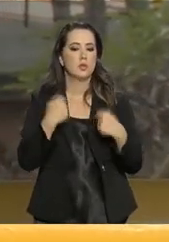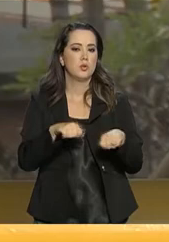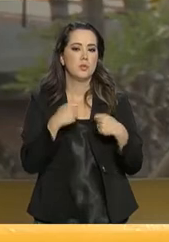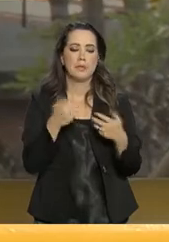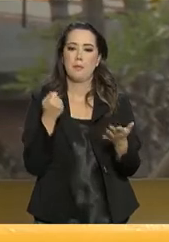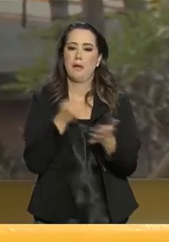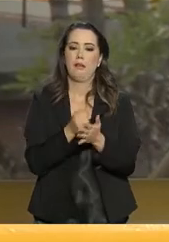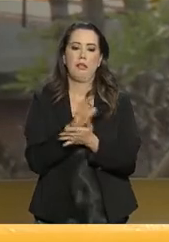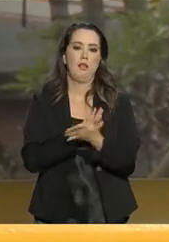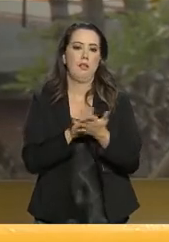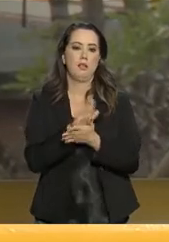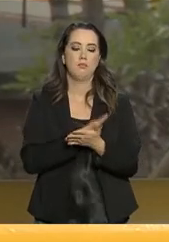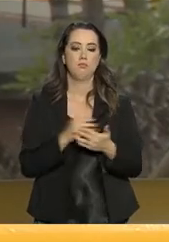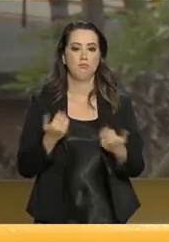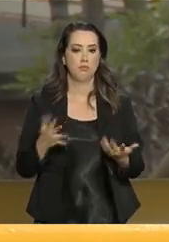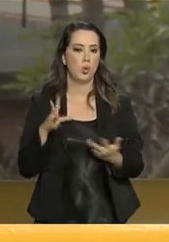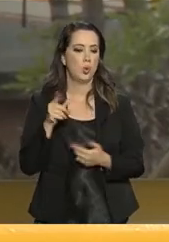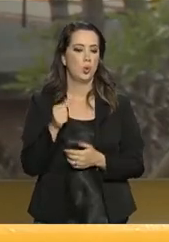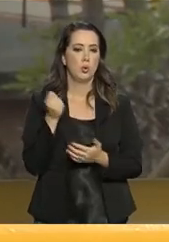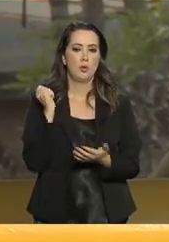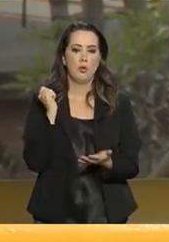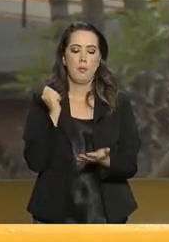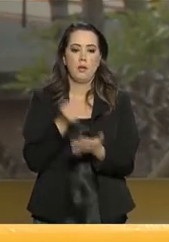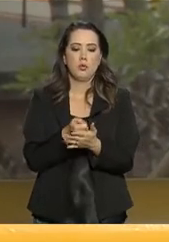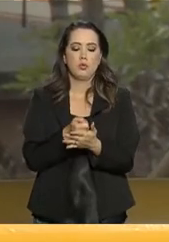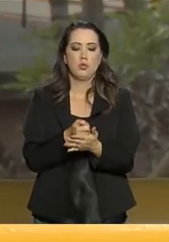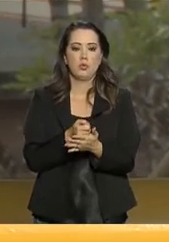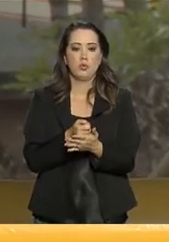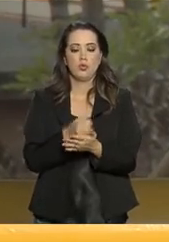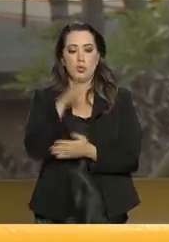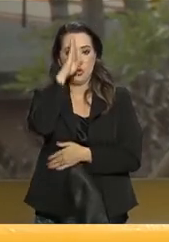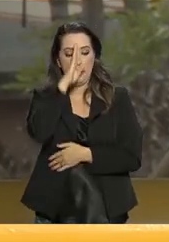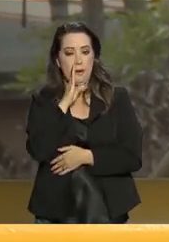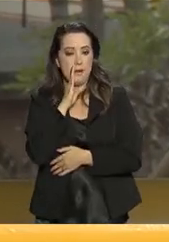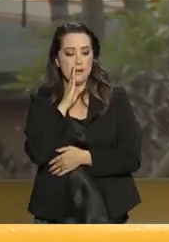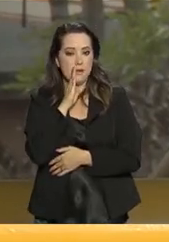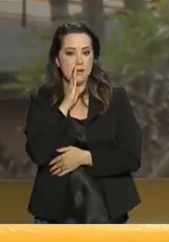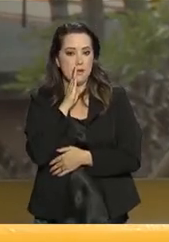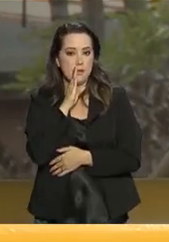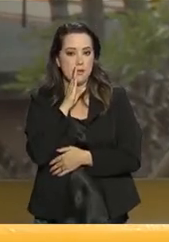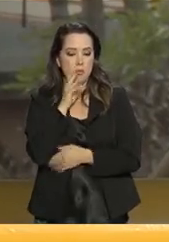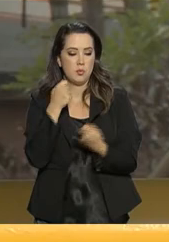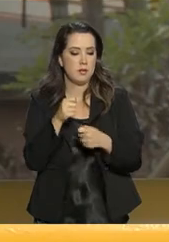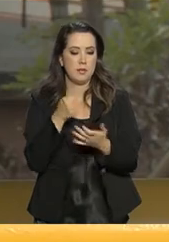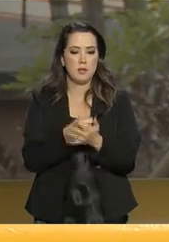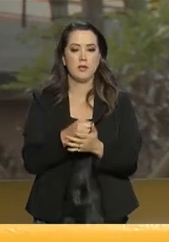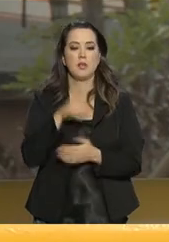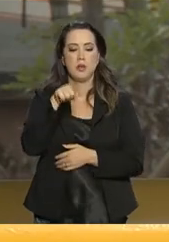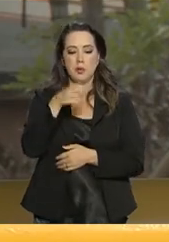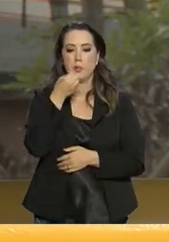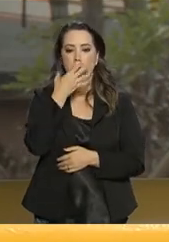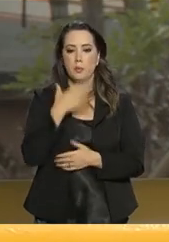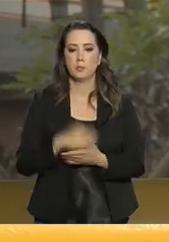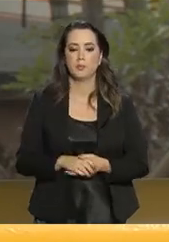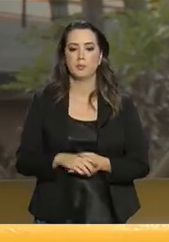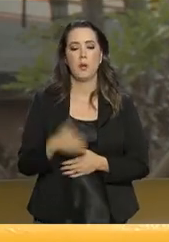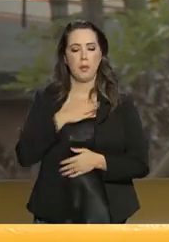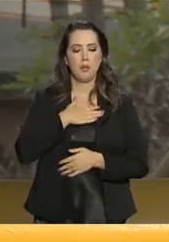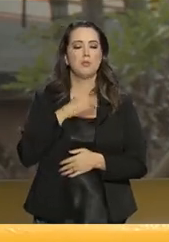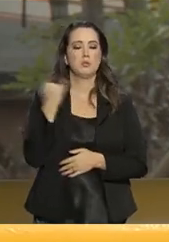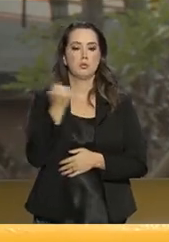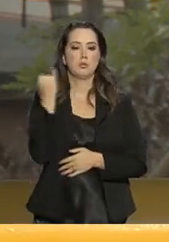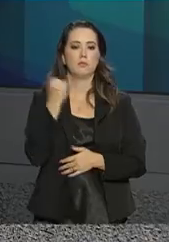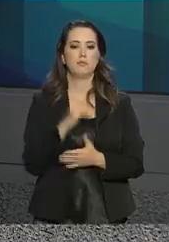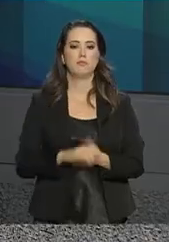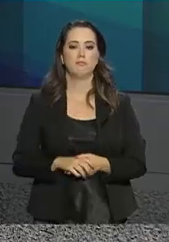diz peso é totalmente gratuito e eu acredito que é muito válido muito válido pra mim foi muito